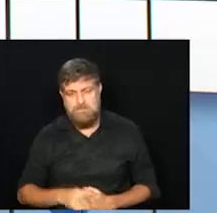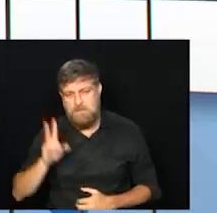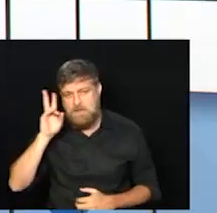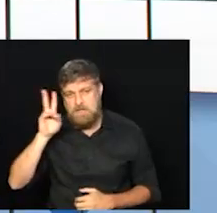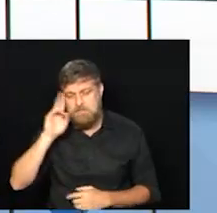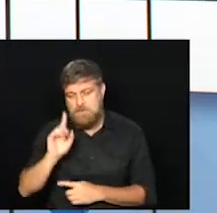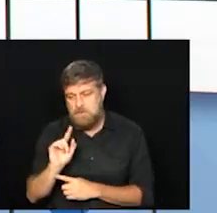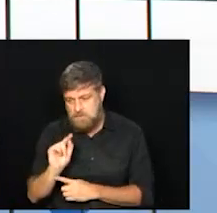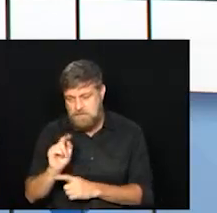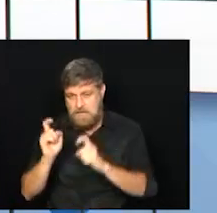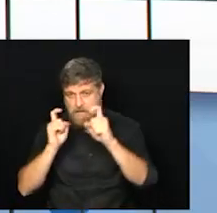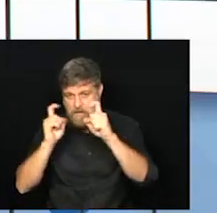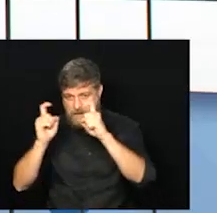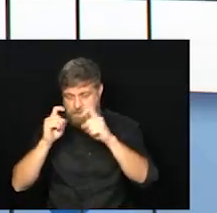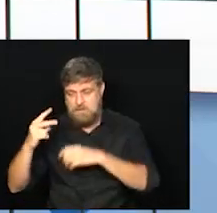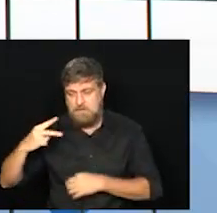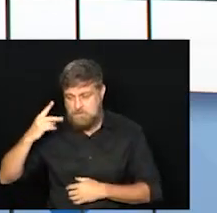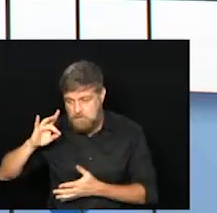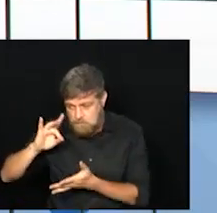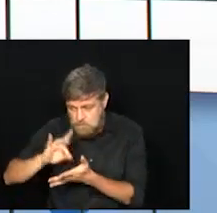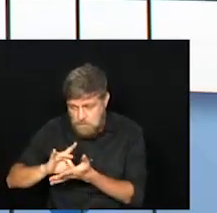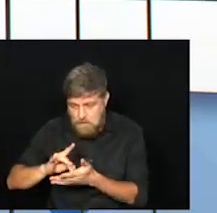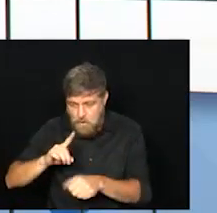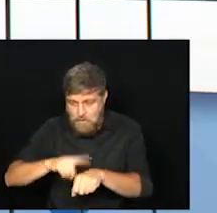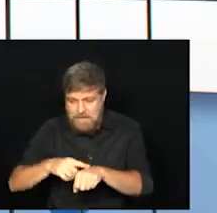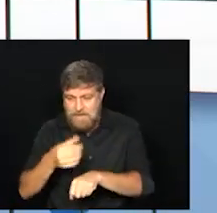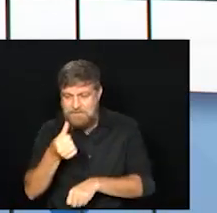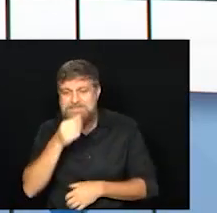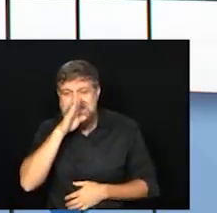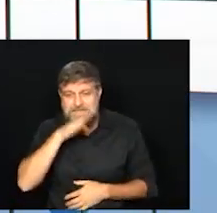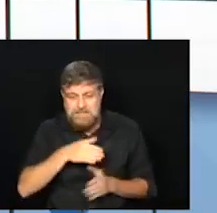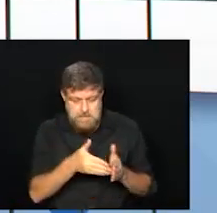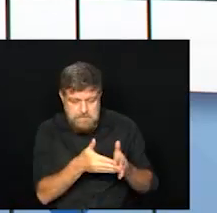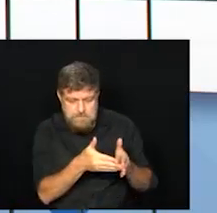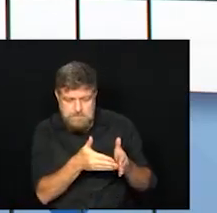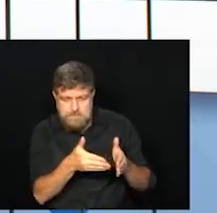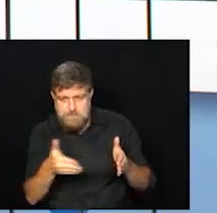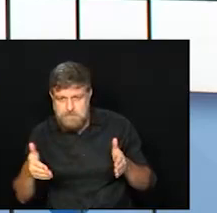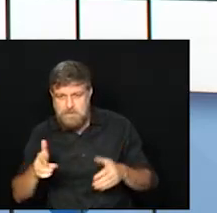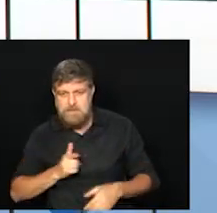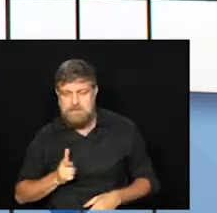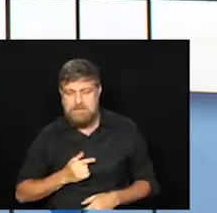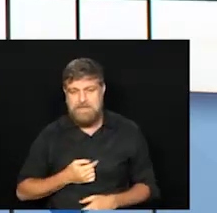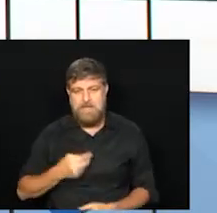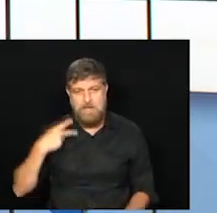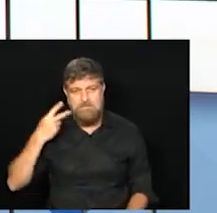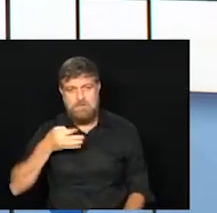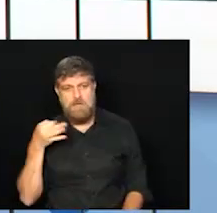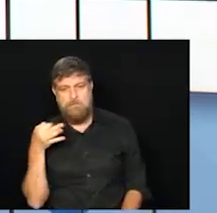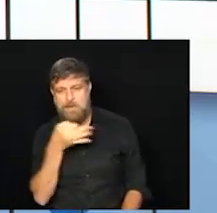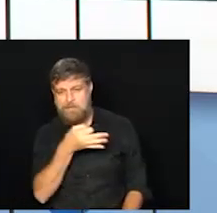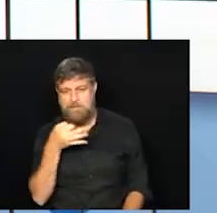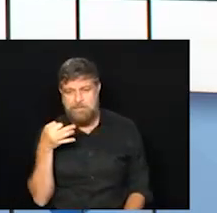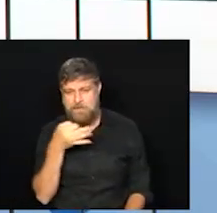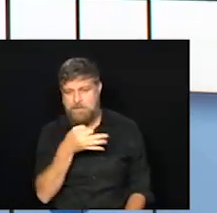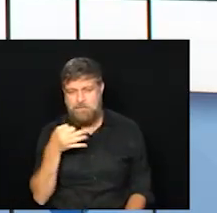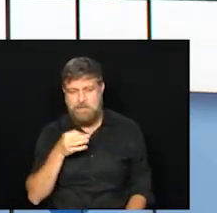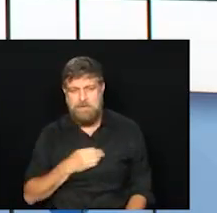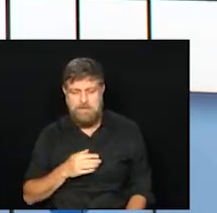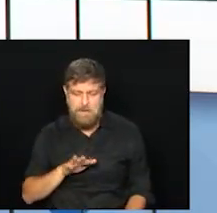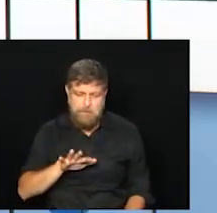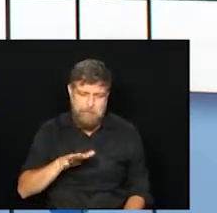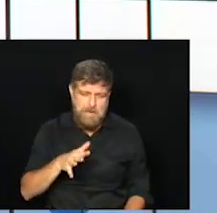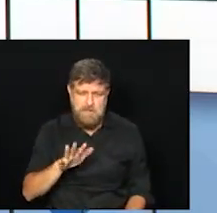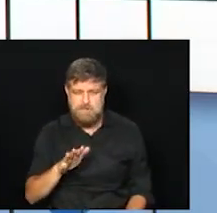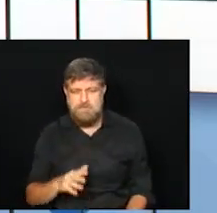Lembrando que a reunião ordinária acontece a partir das 6 horas da tarde, período em que nós temos o comunicado de vereadores, que tem a previsão